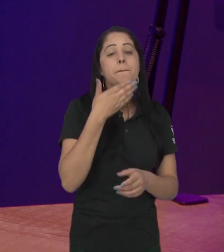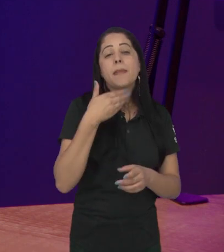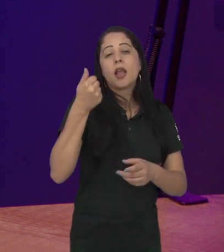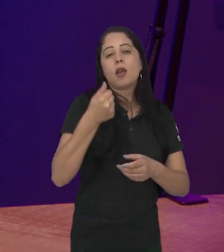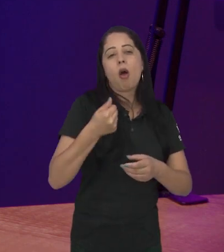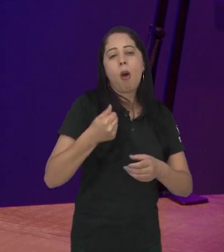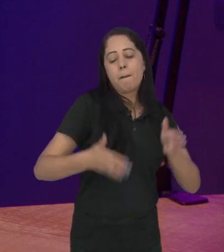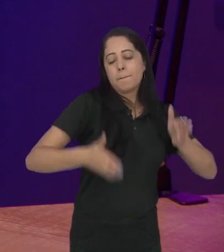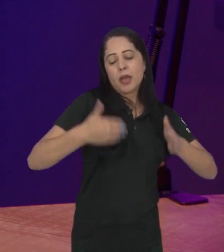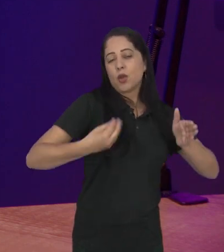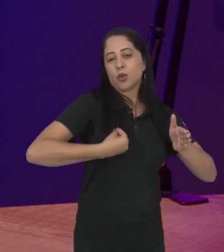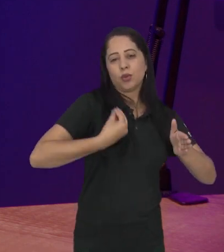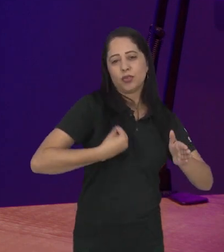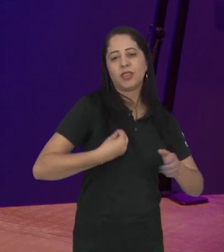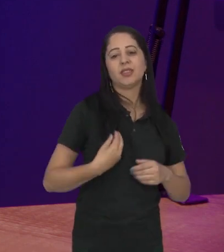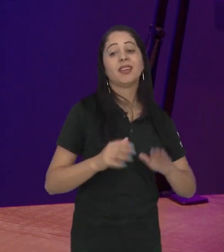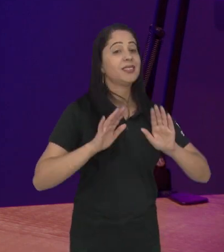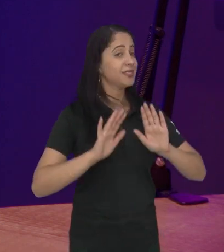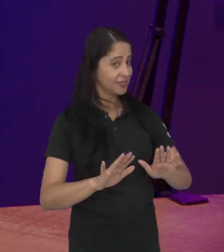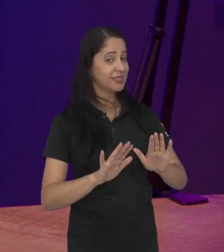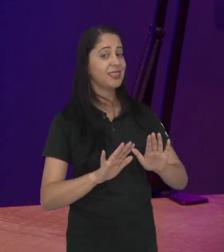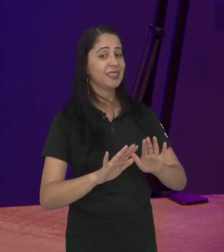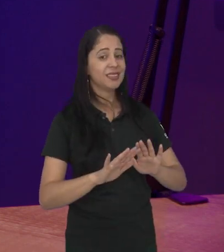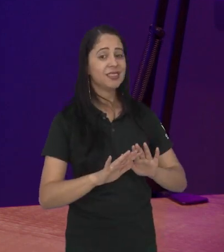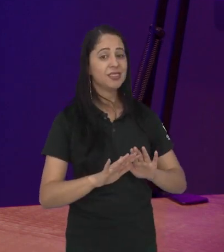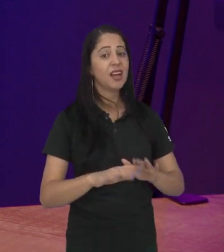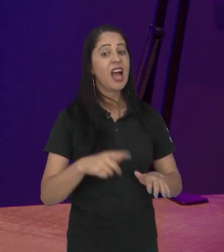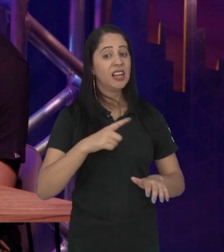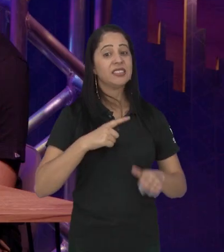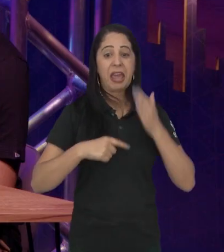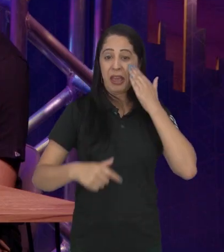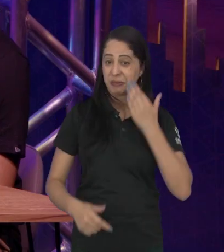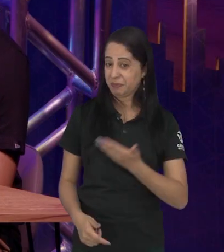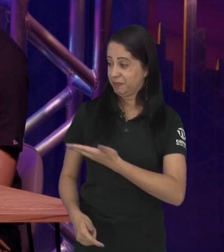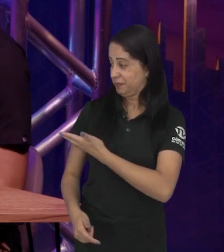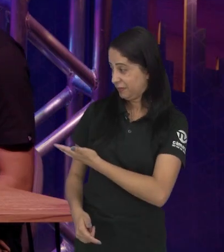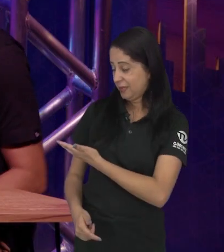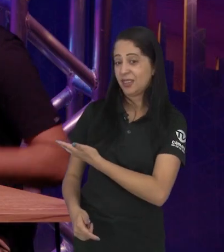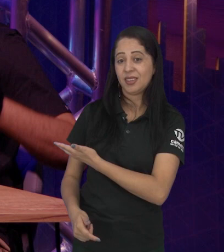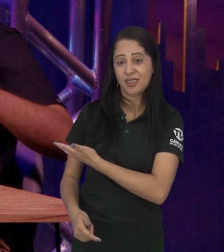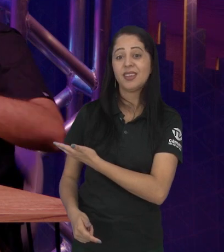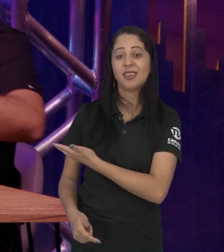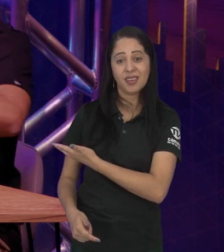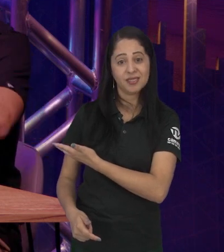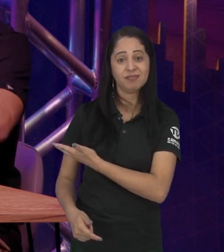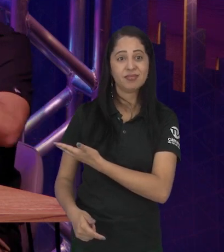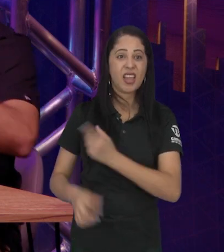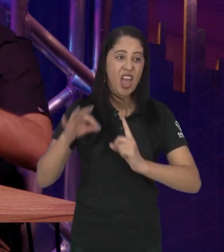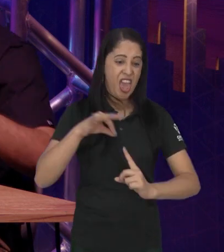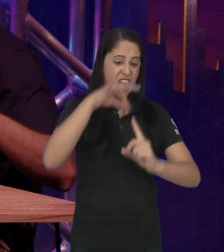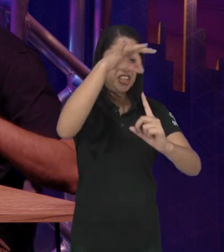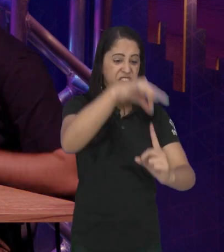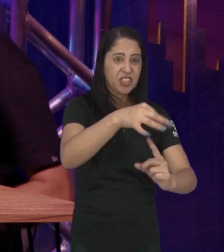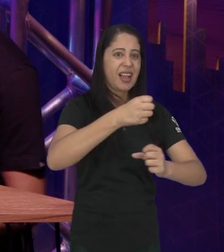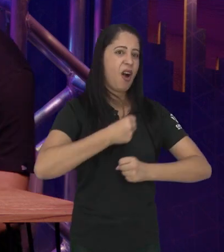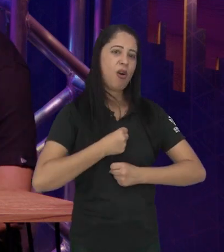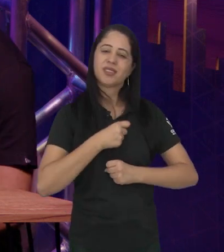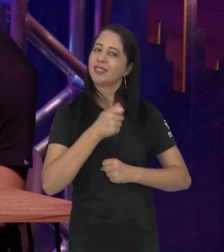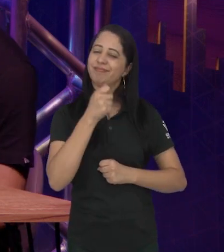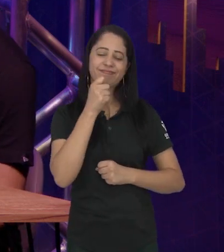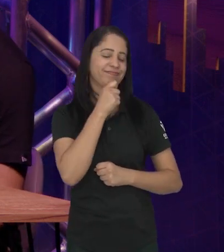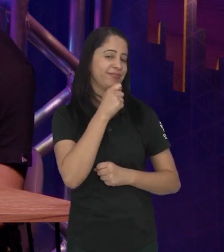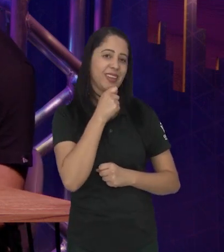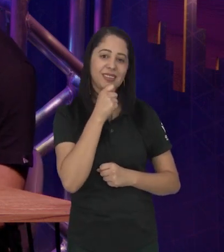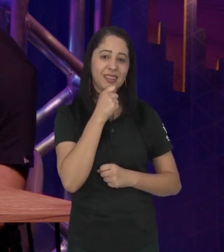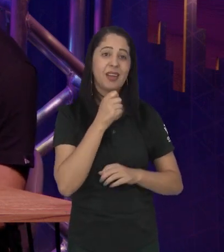avó na infância foi a melhor parte da infância dela. Então nós temos aí a Mia, que não foi indicada, né, nesse ano